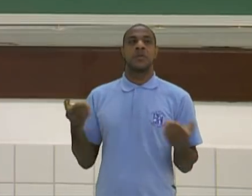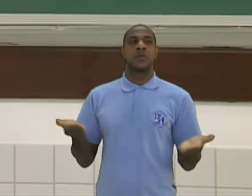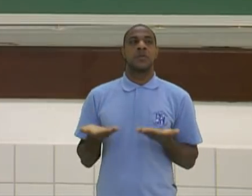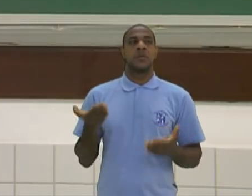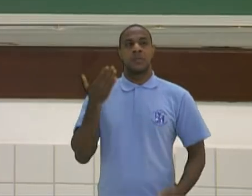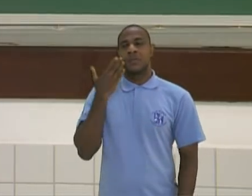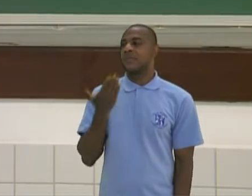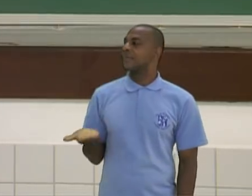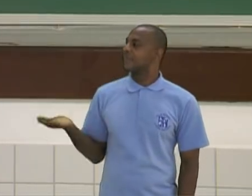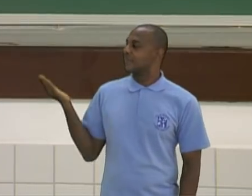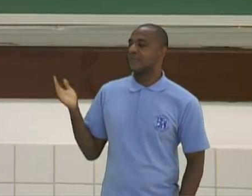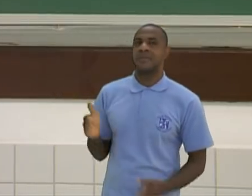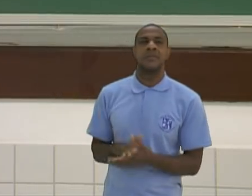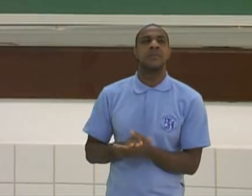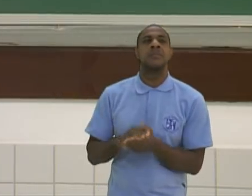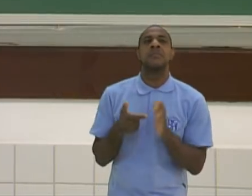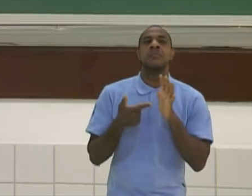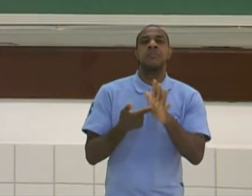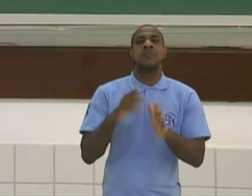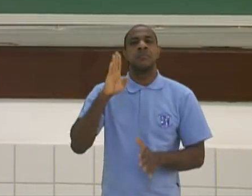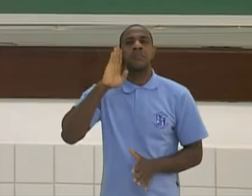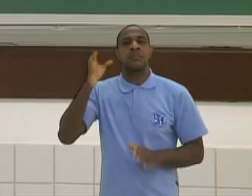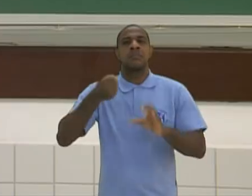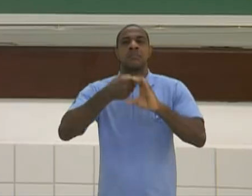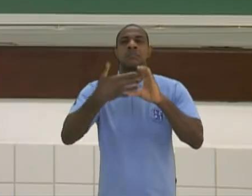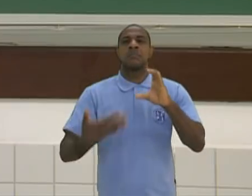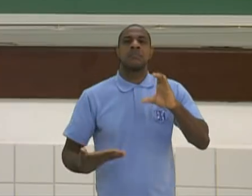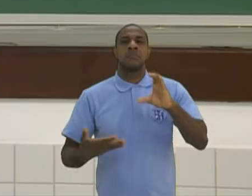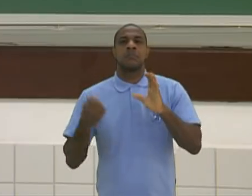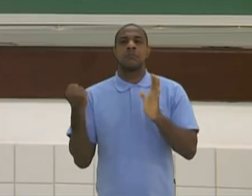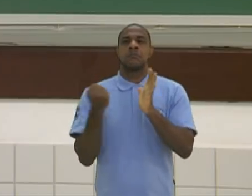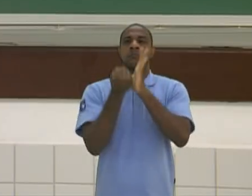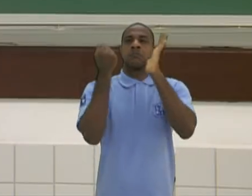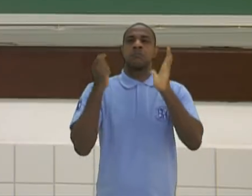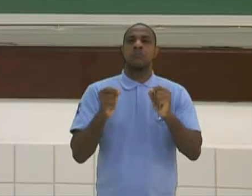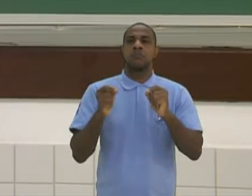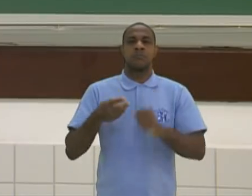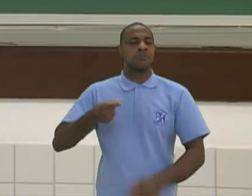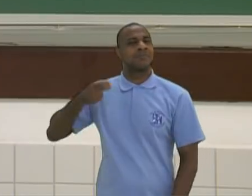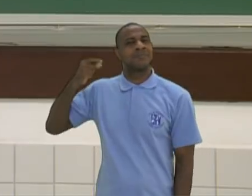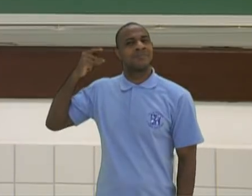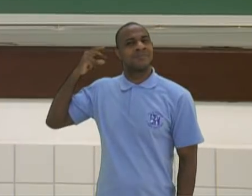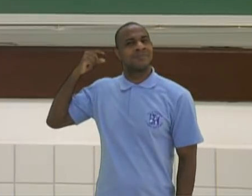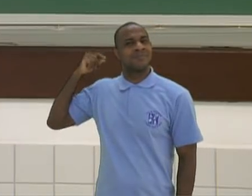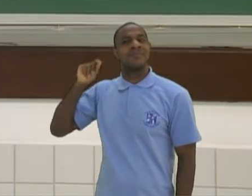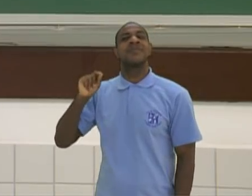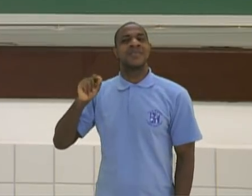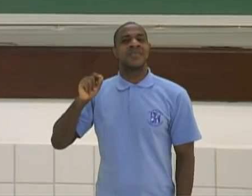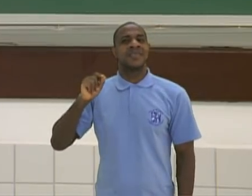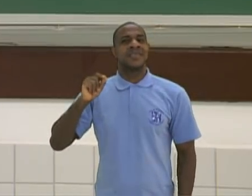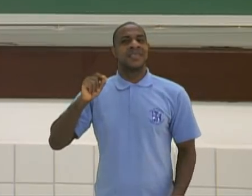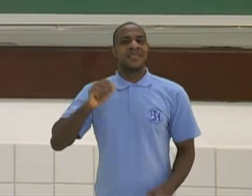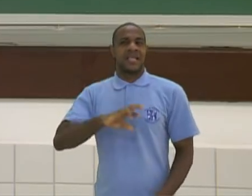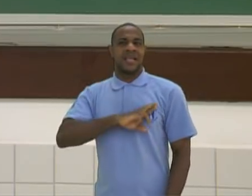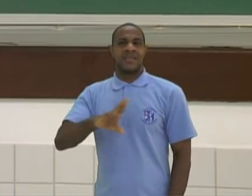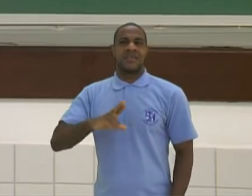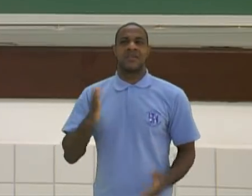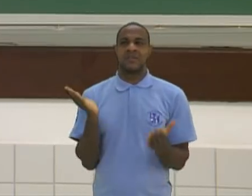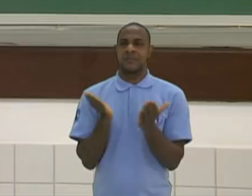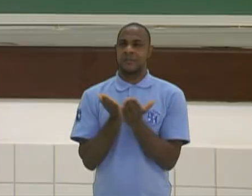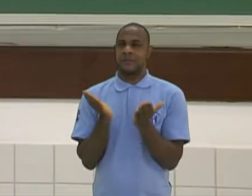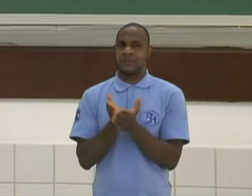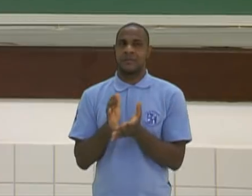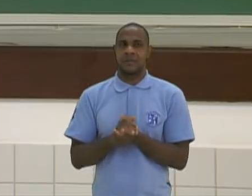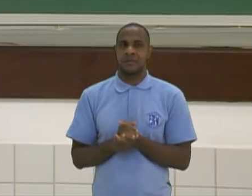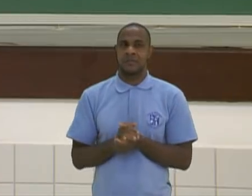são identificar as principais características que marcaram os primeiros tempos da religião cristã. Galerinha, eu trouxe cada imagem